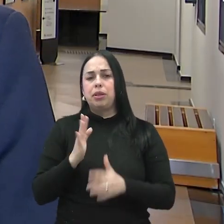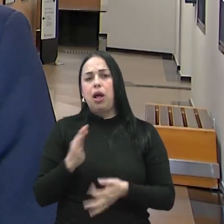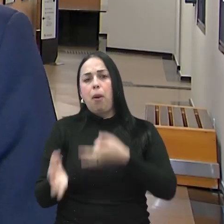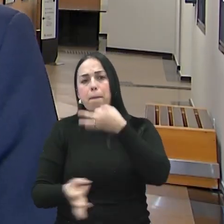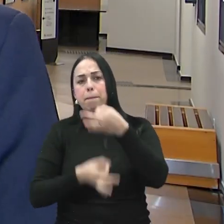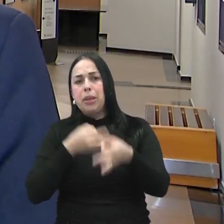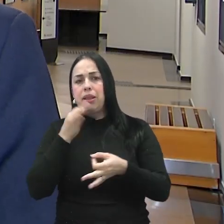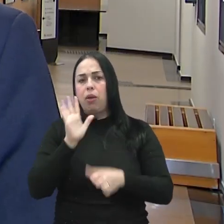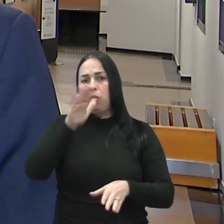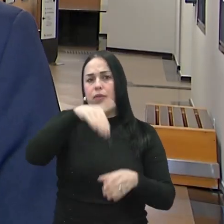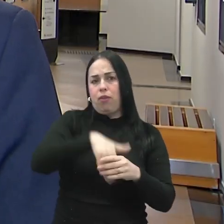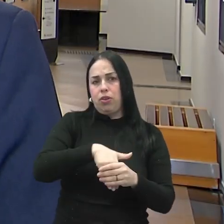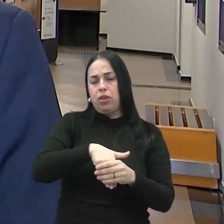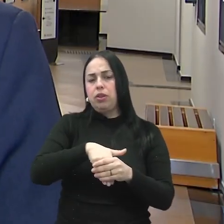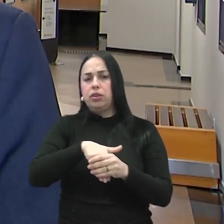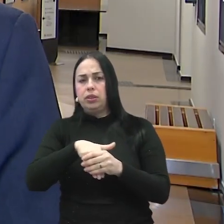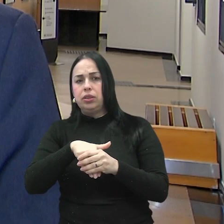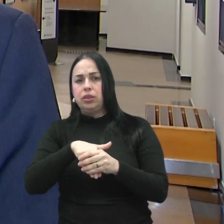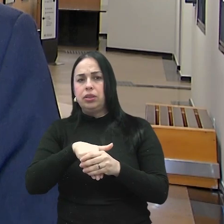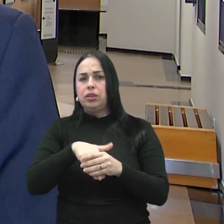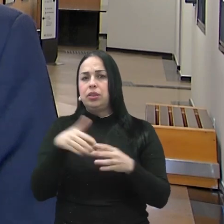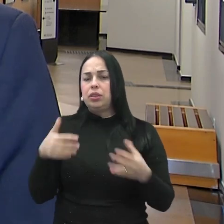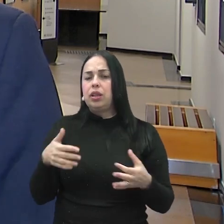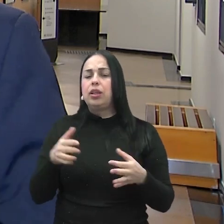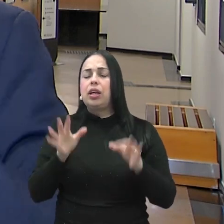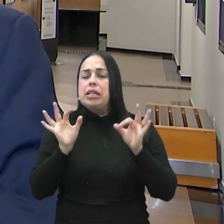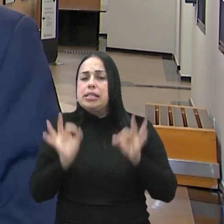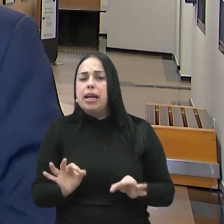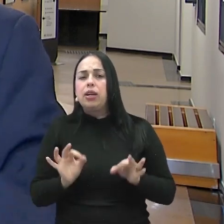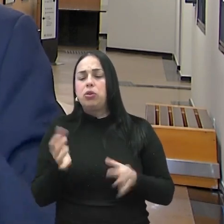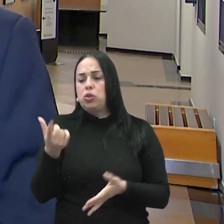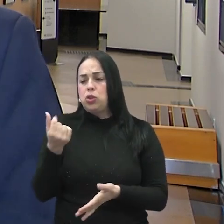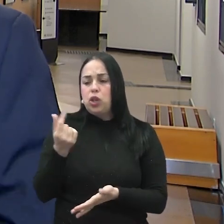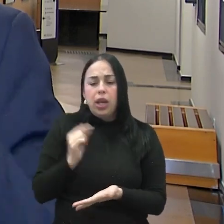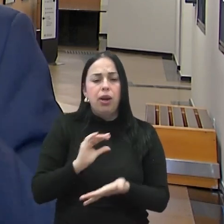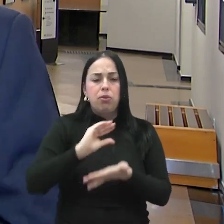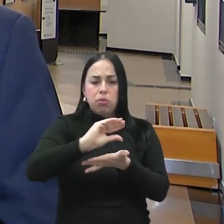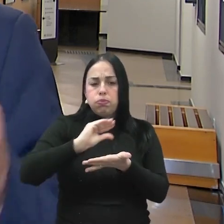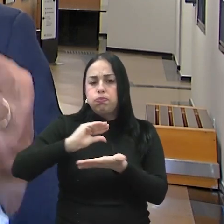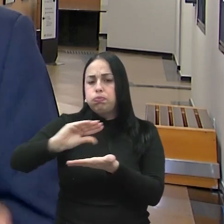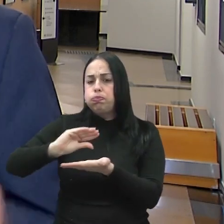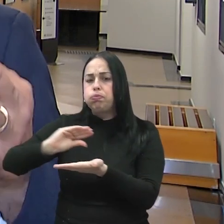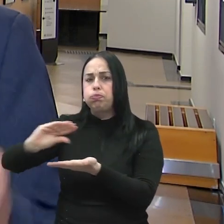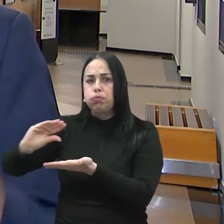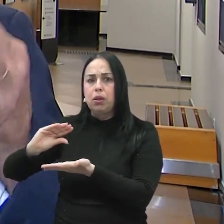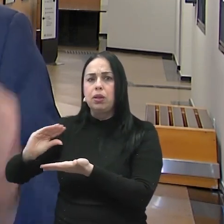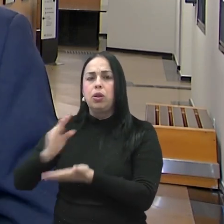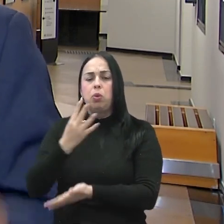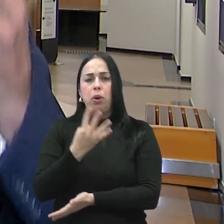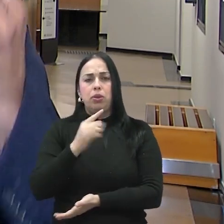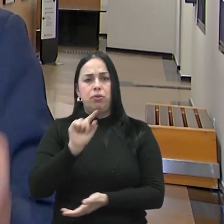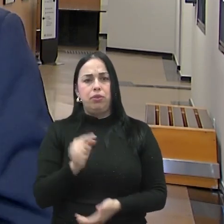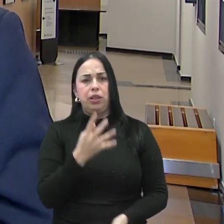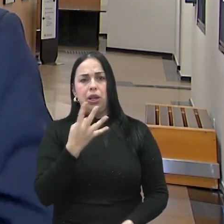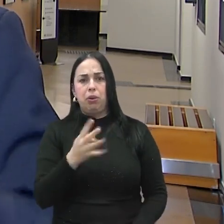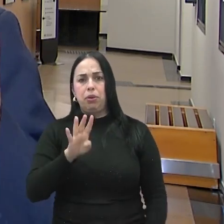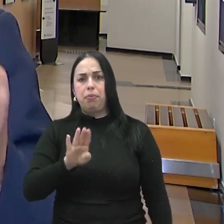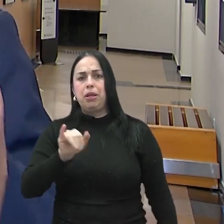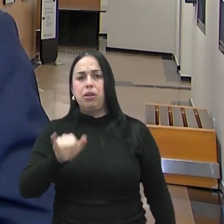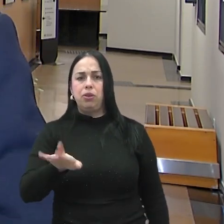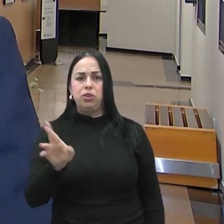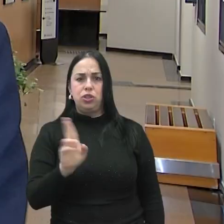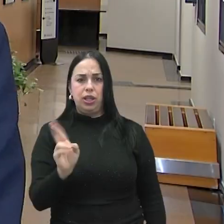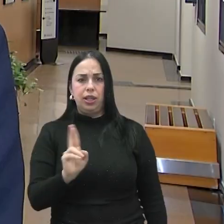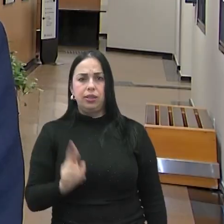do resultado da definição de como que finalmente o dinheiro do orçamento da cidade, 4,4 bilhões de reais, vão